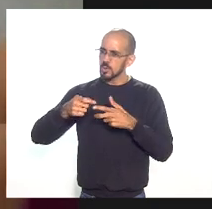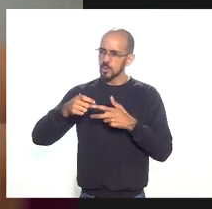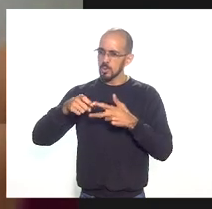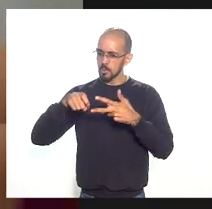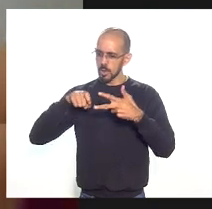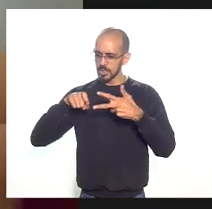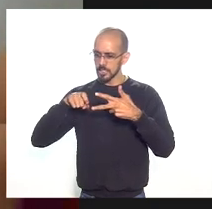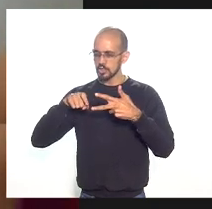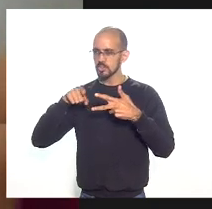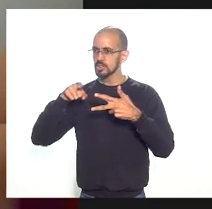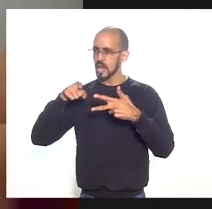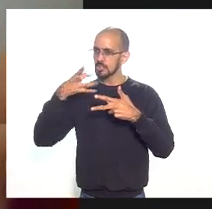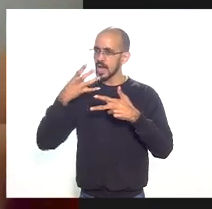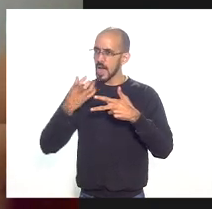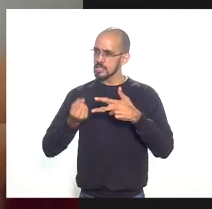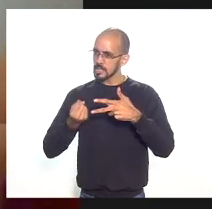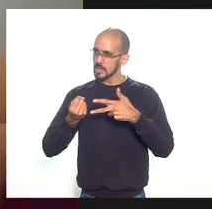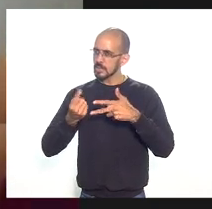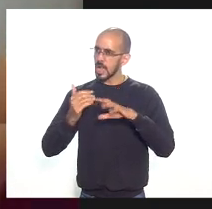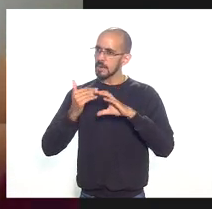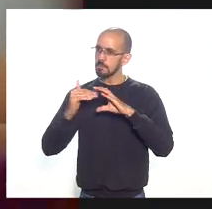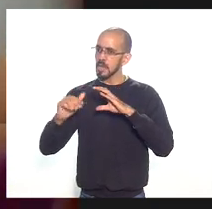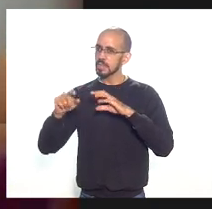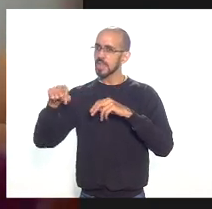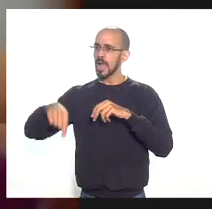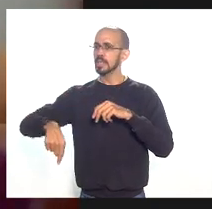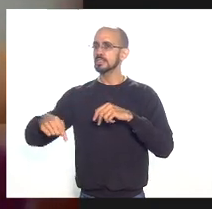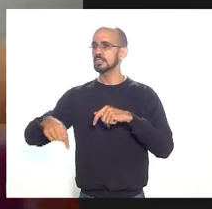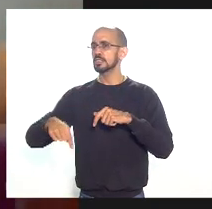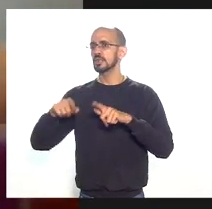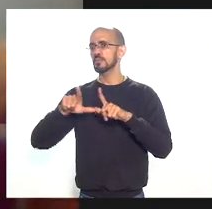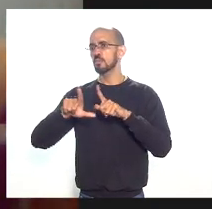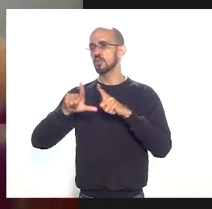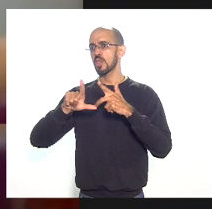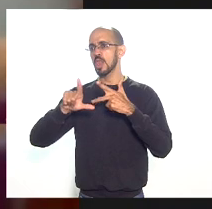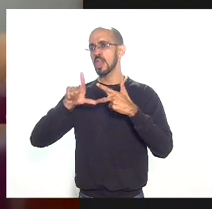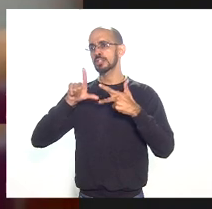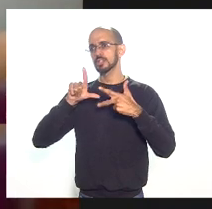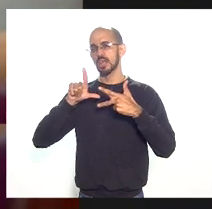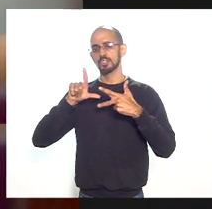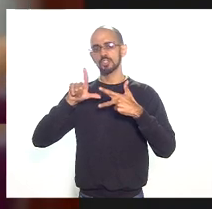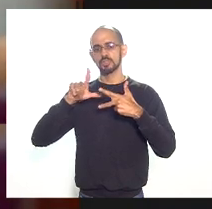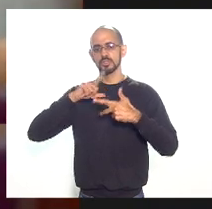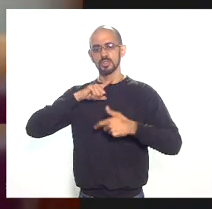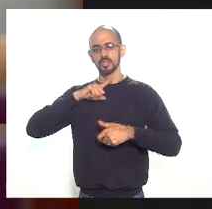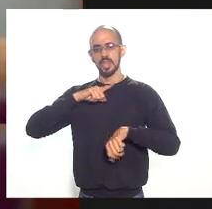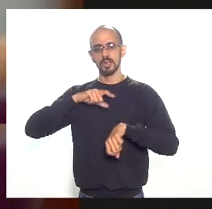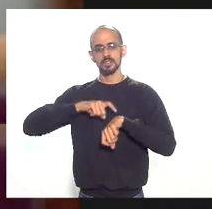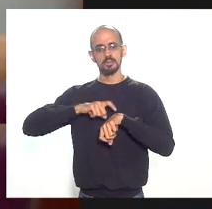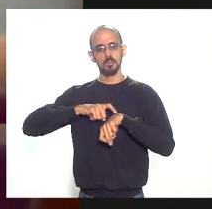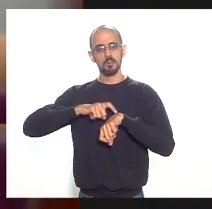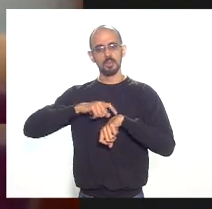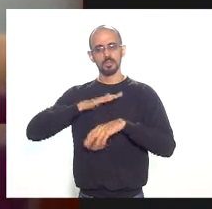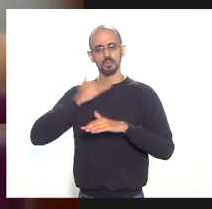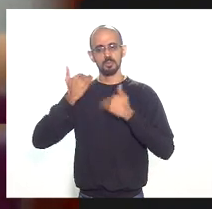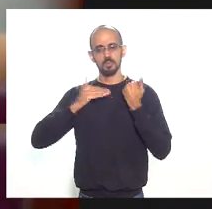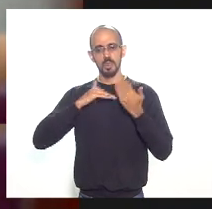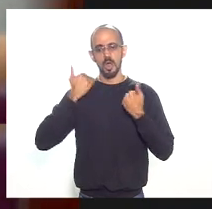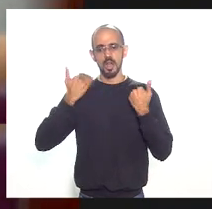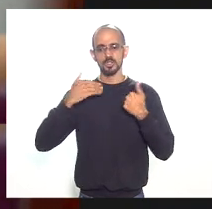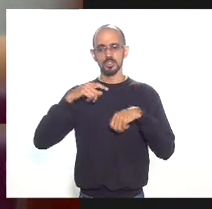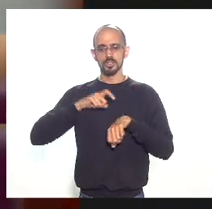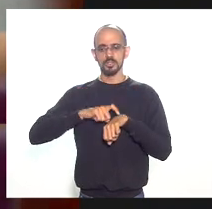casa nesse momento em que a gente tem os mais altos índices de mortalidade diante de uma pandemia,